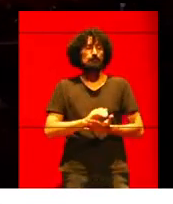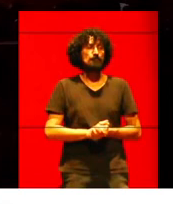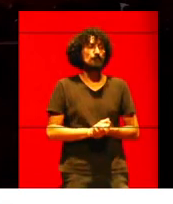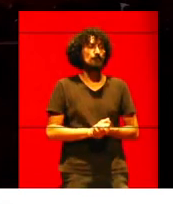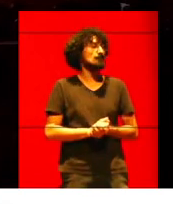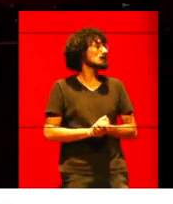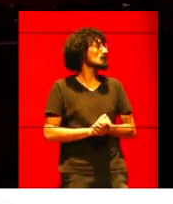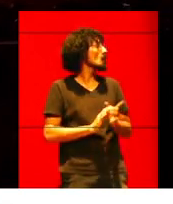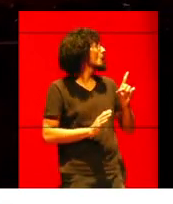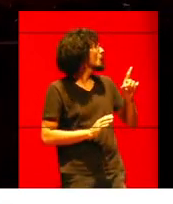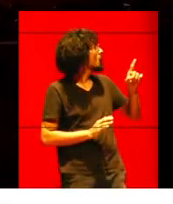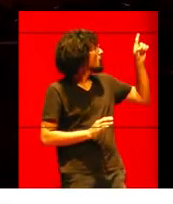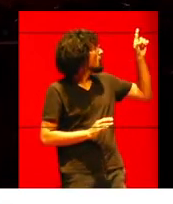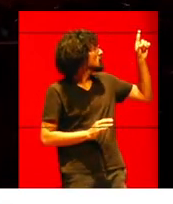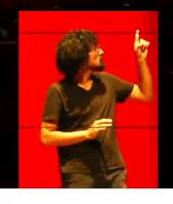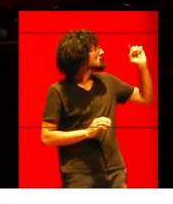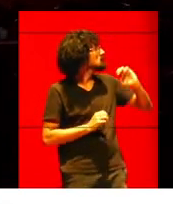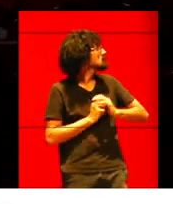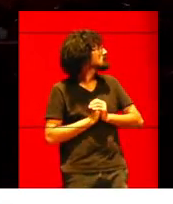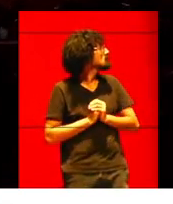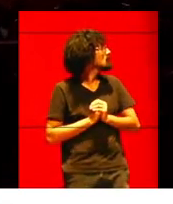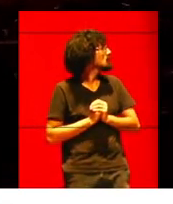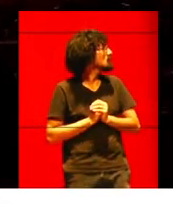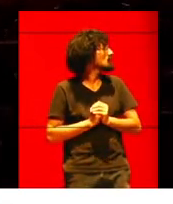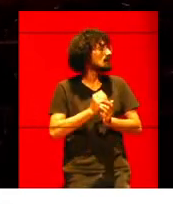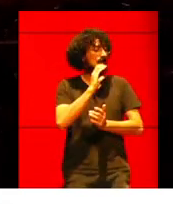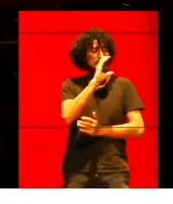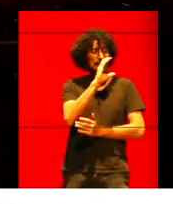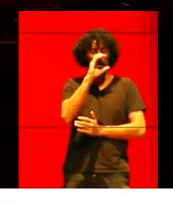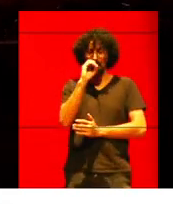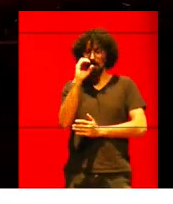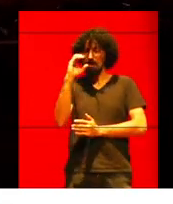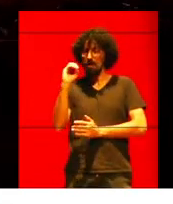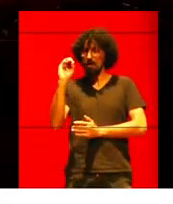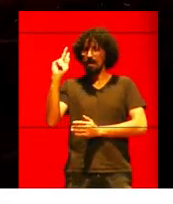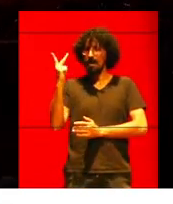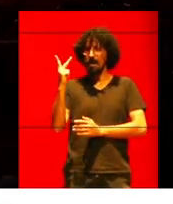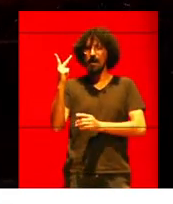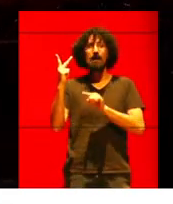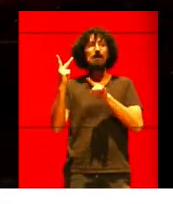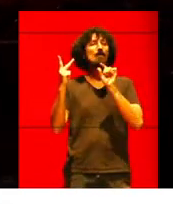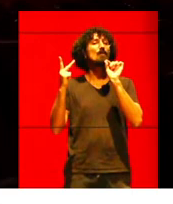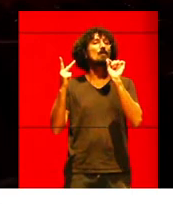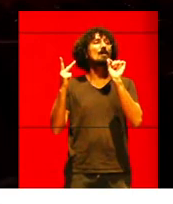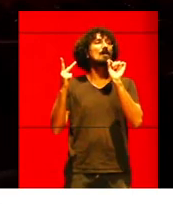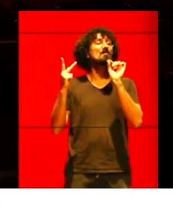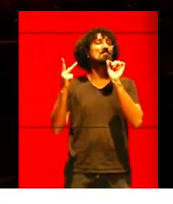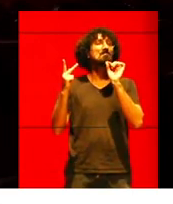Álcool. E lá em cima?